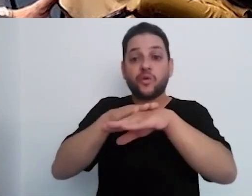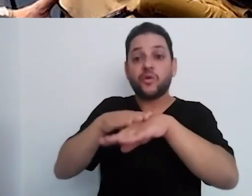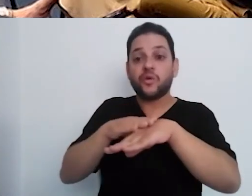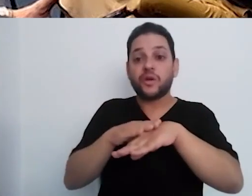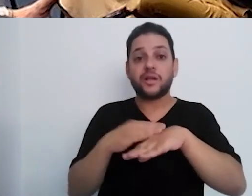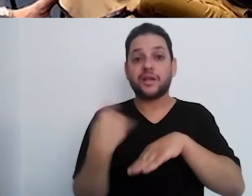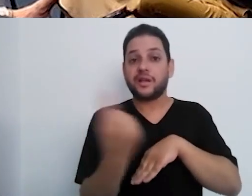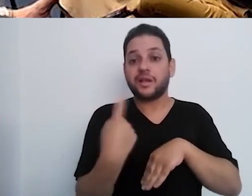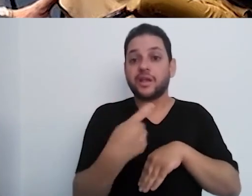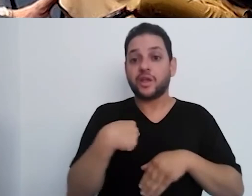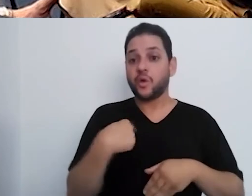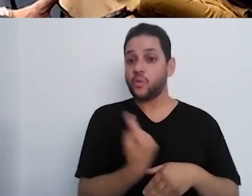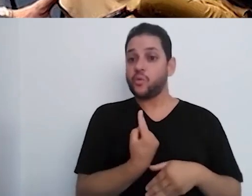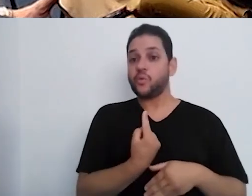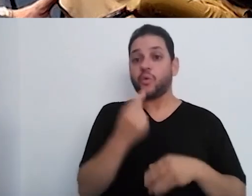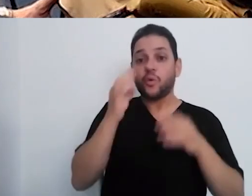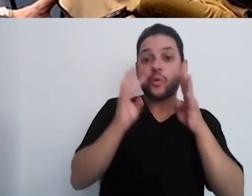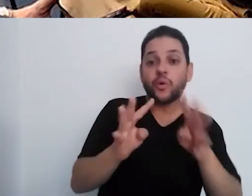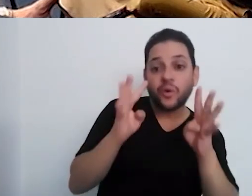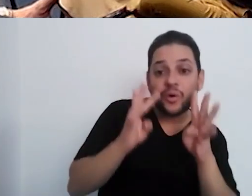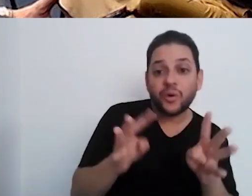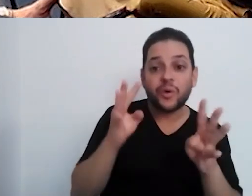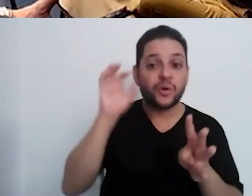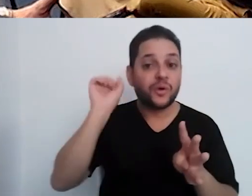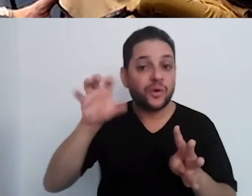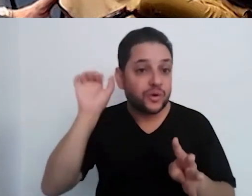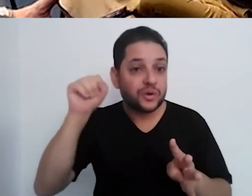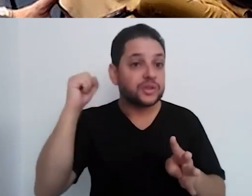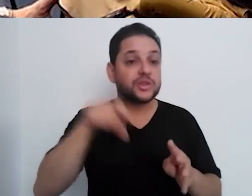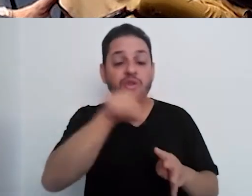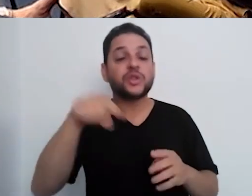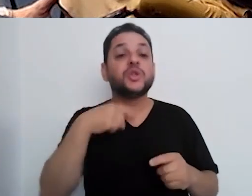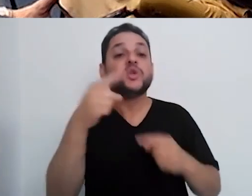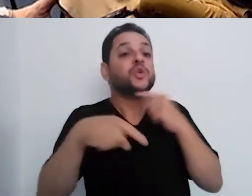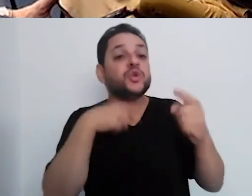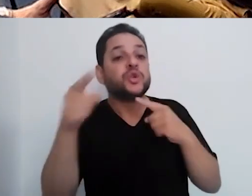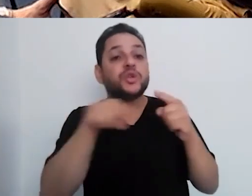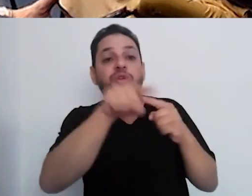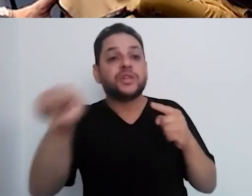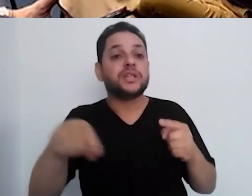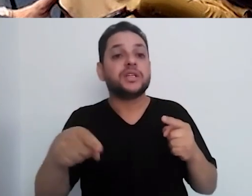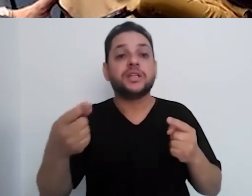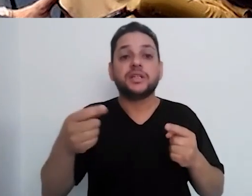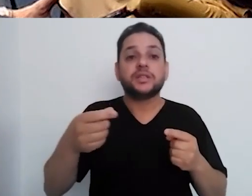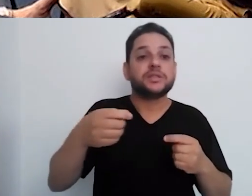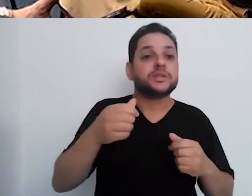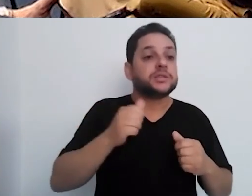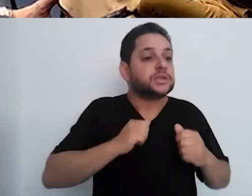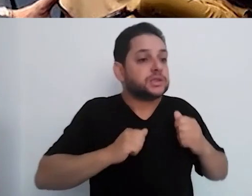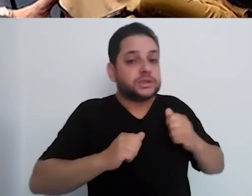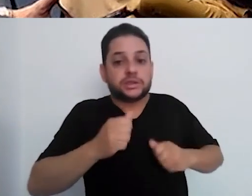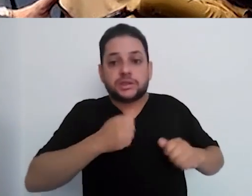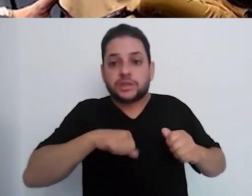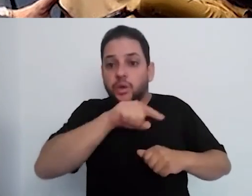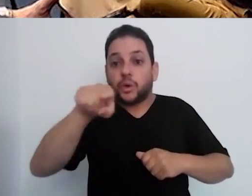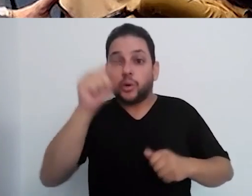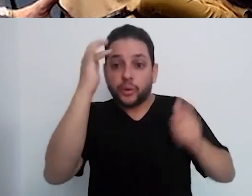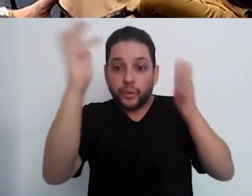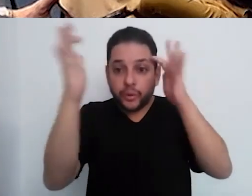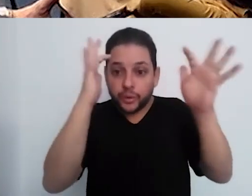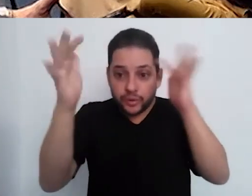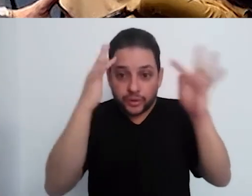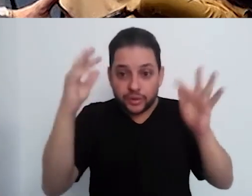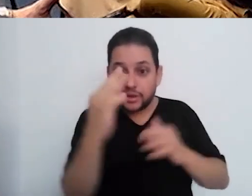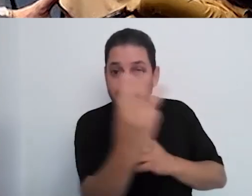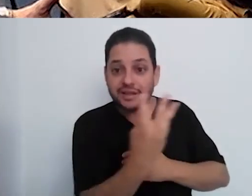que estou ouvindo. Essas dúvidas de vocês, essas inquietações de vocês, essas reflexões de vocês 3,